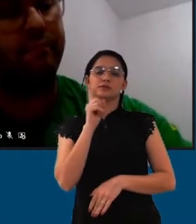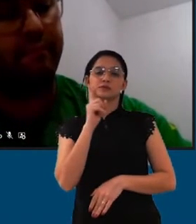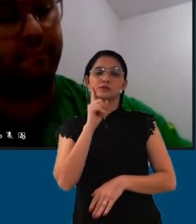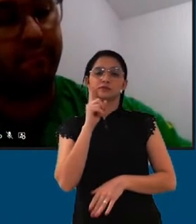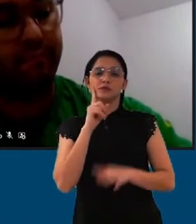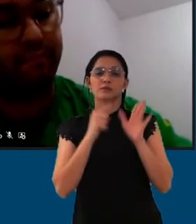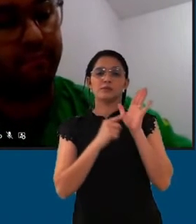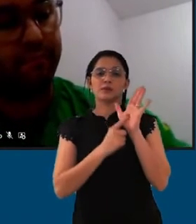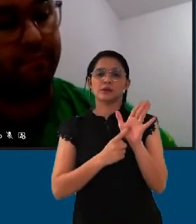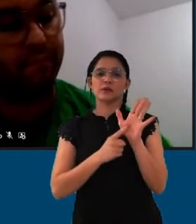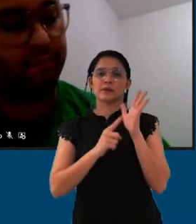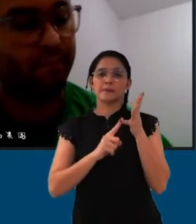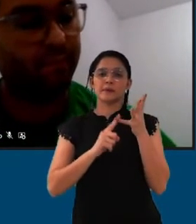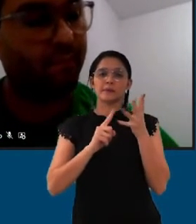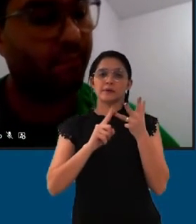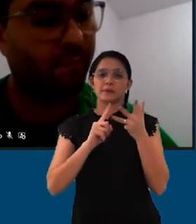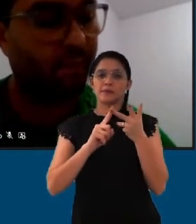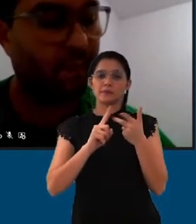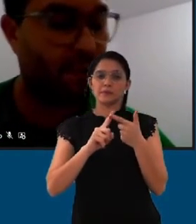os pareceres